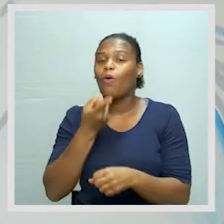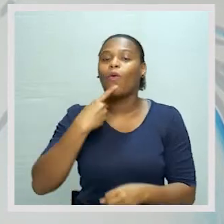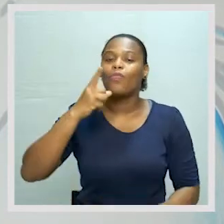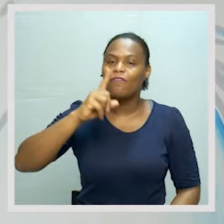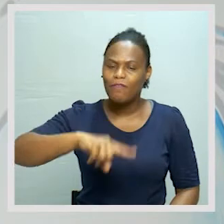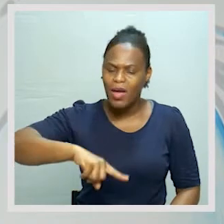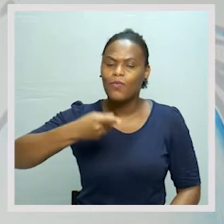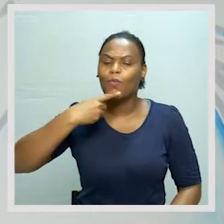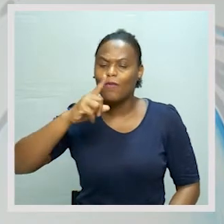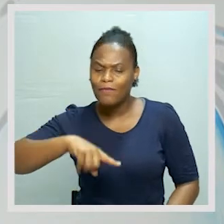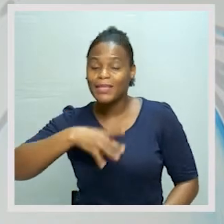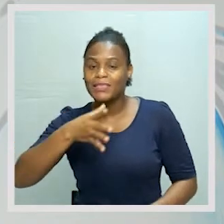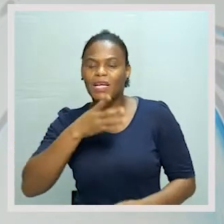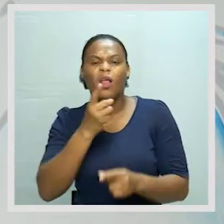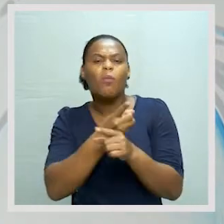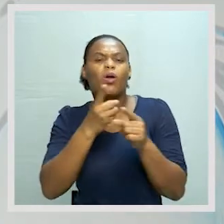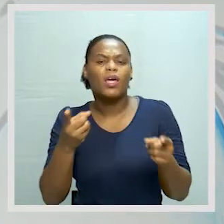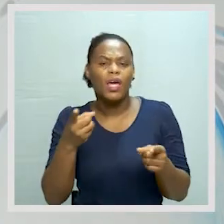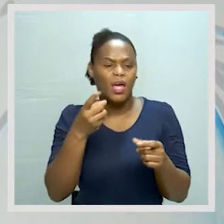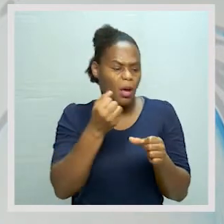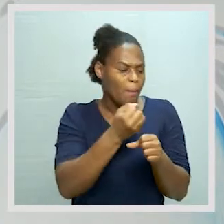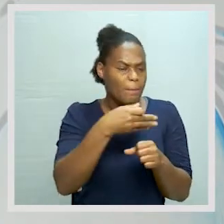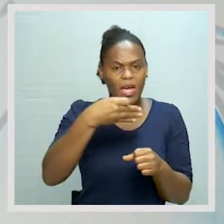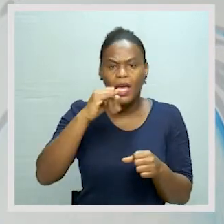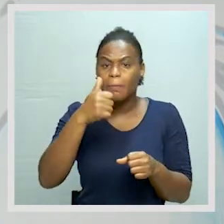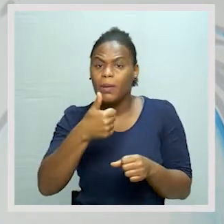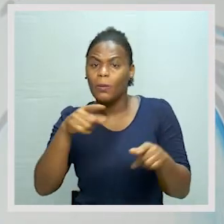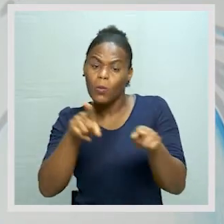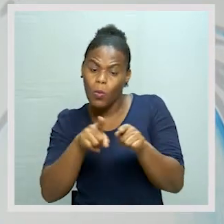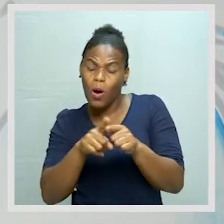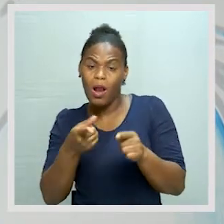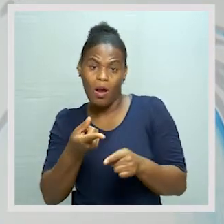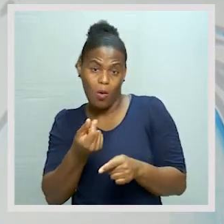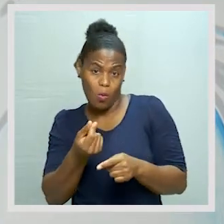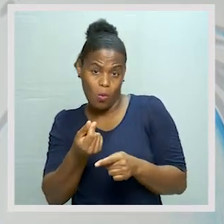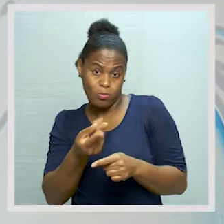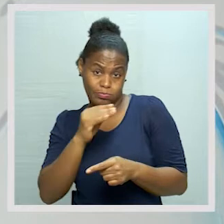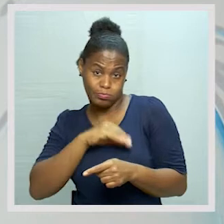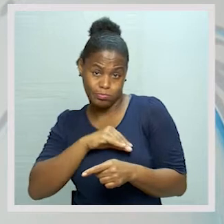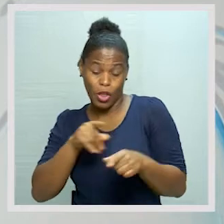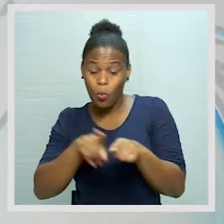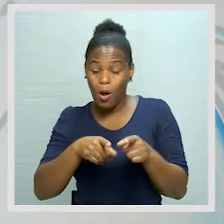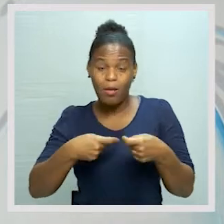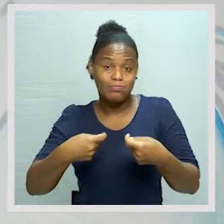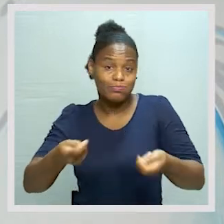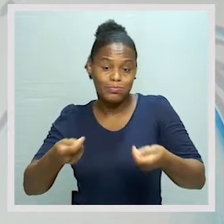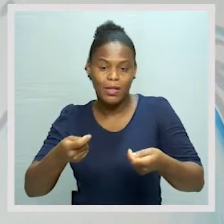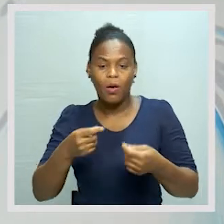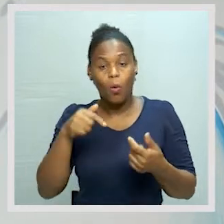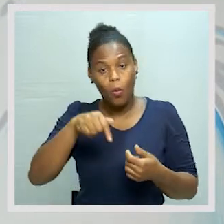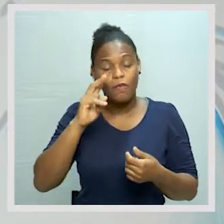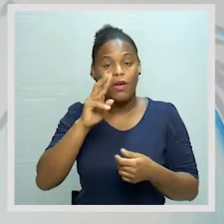vez repetir para ver por que o produto é igual a rendimento e é igual a despesa. E hoje vamos ver por que o produto é